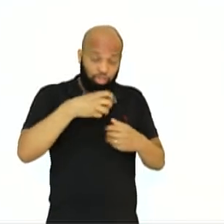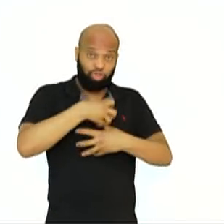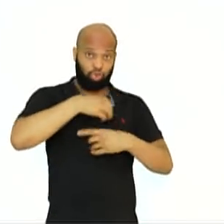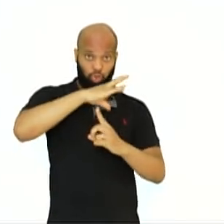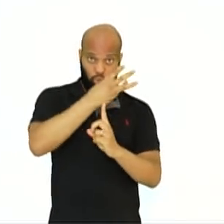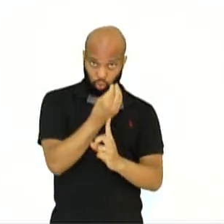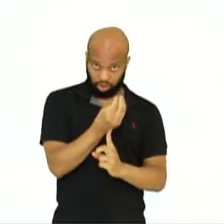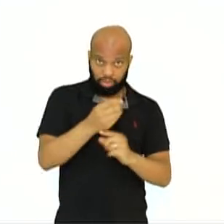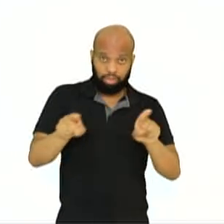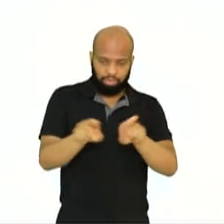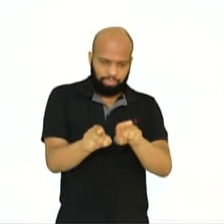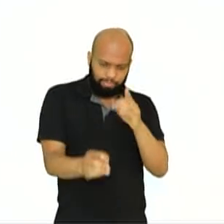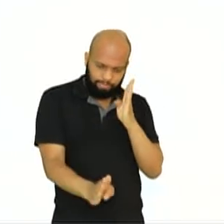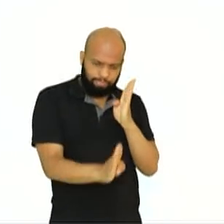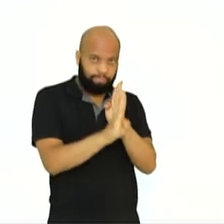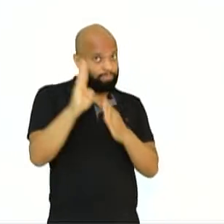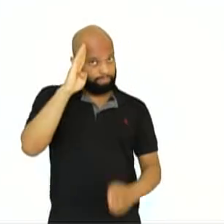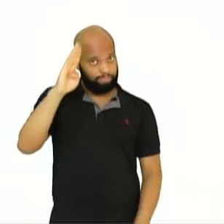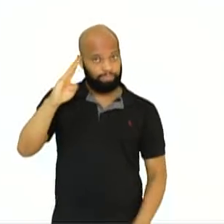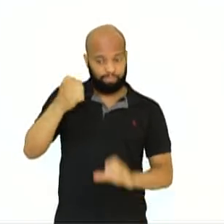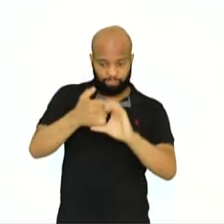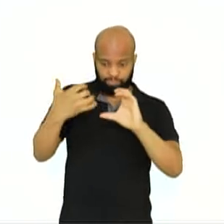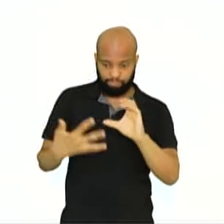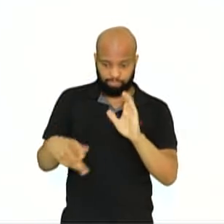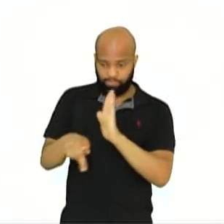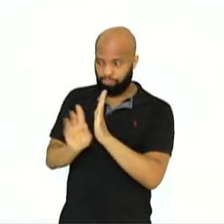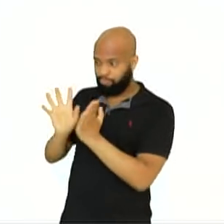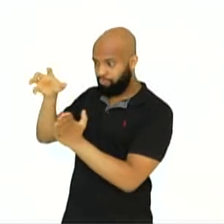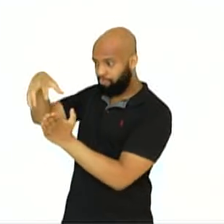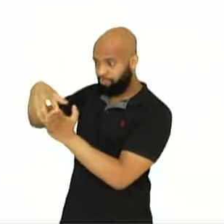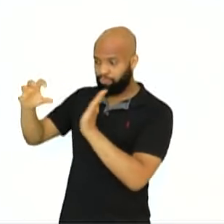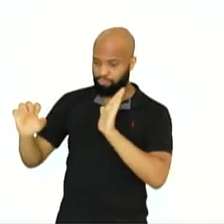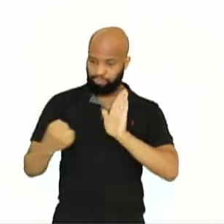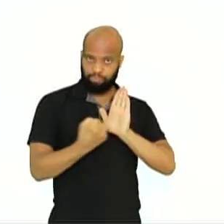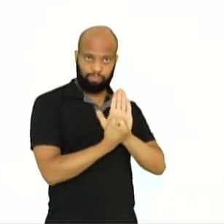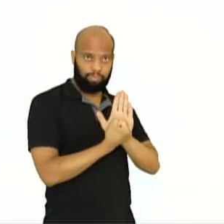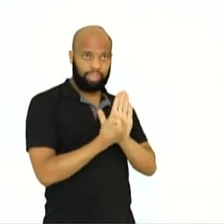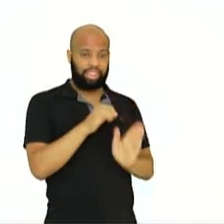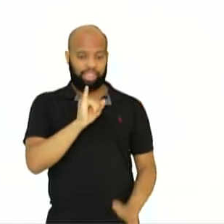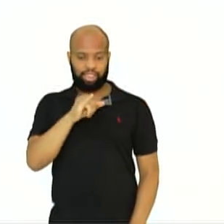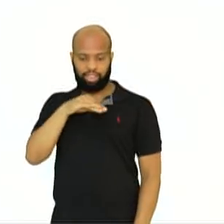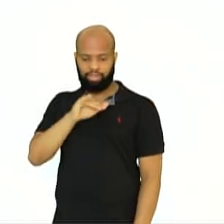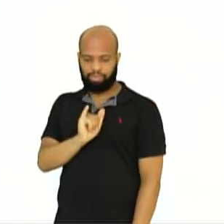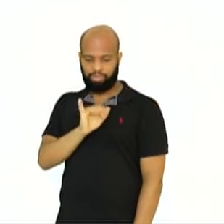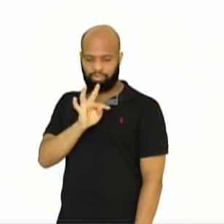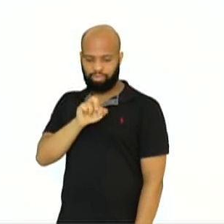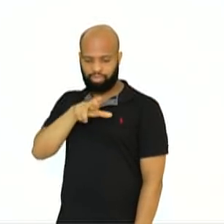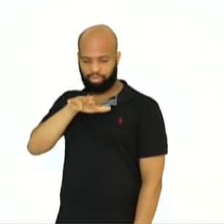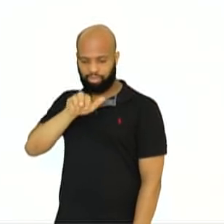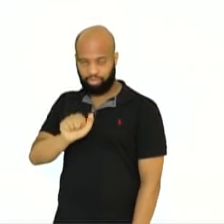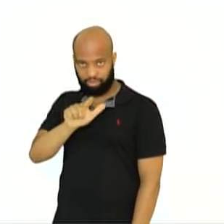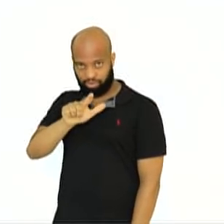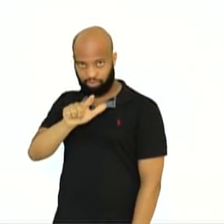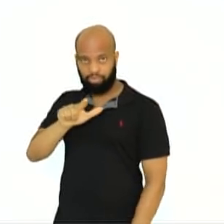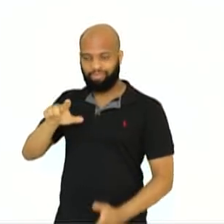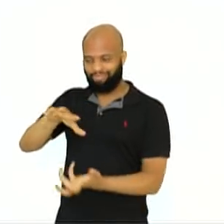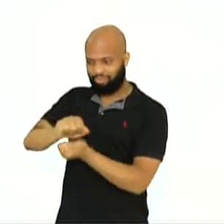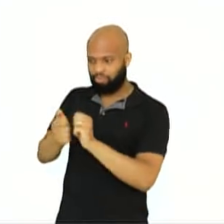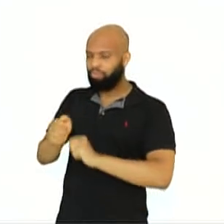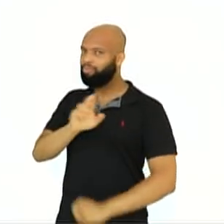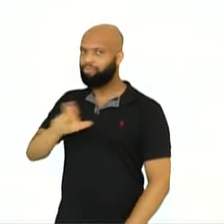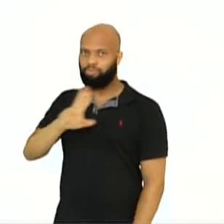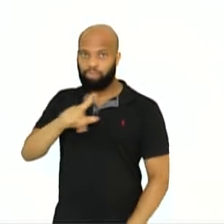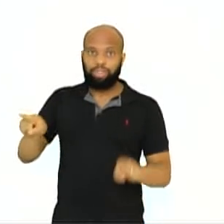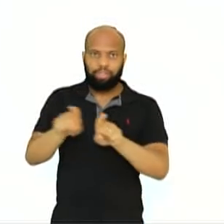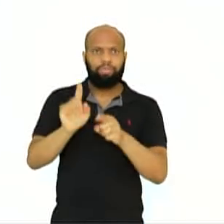histórico, identificar as principais características do patrimônio histórico imaterial e apontar quais são os tipos de museu existentes. Vamos trabalhar com mais um tema hoje